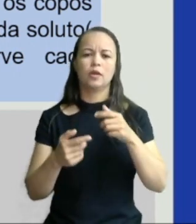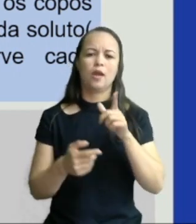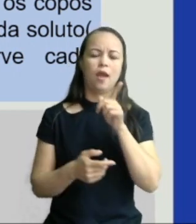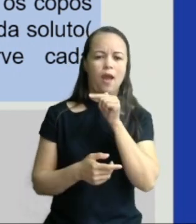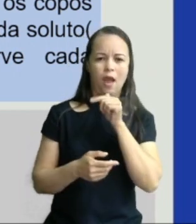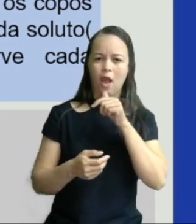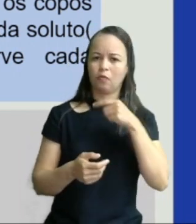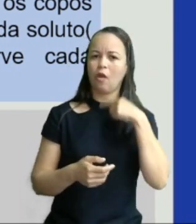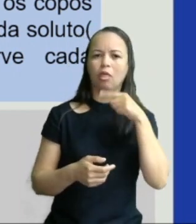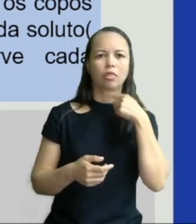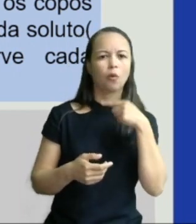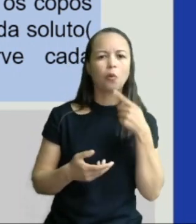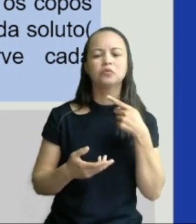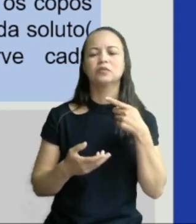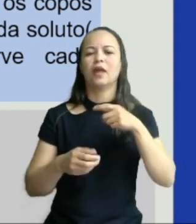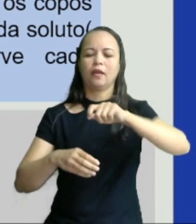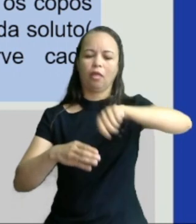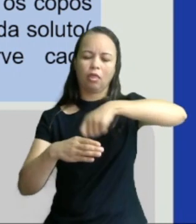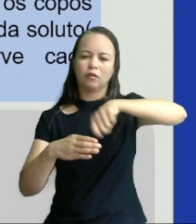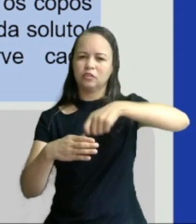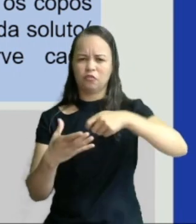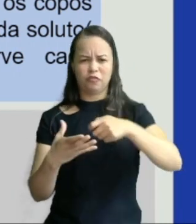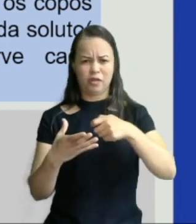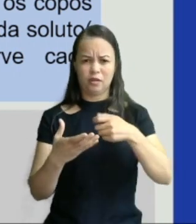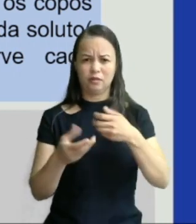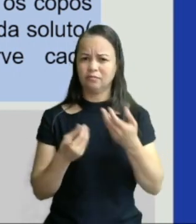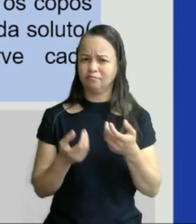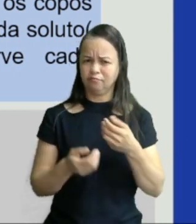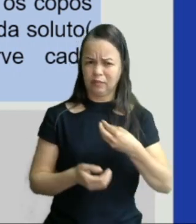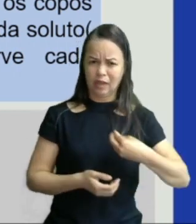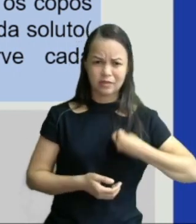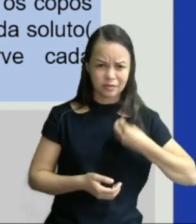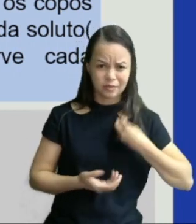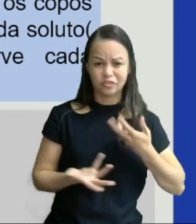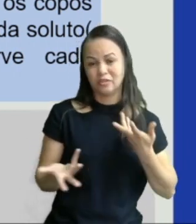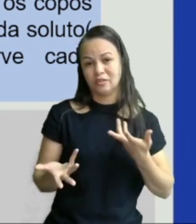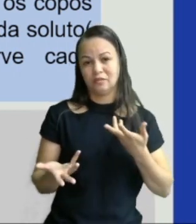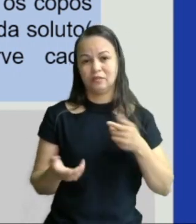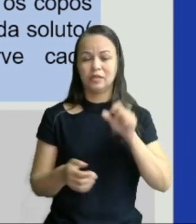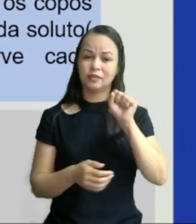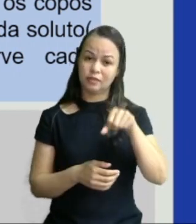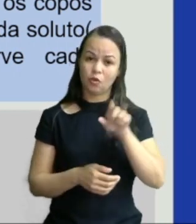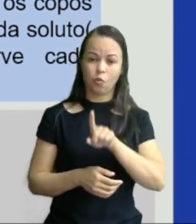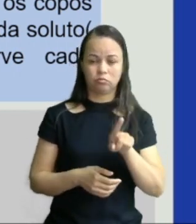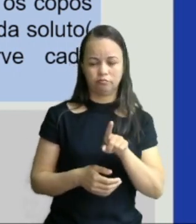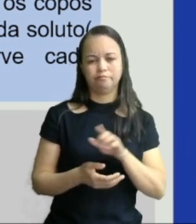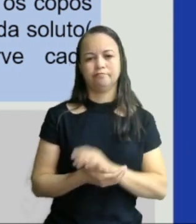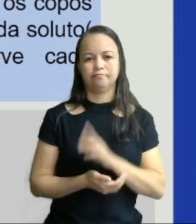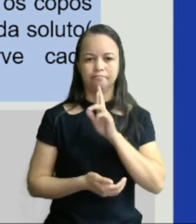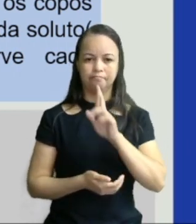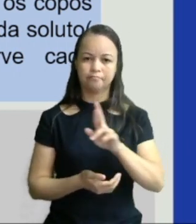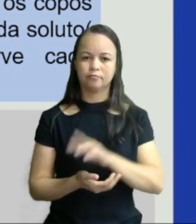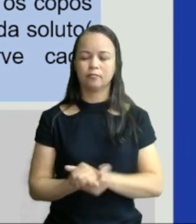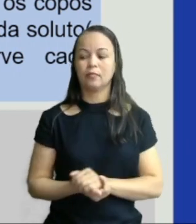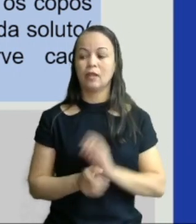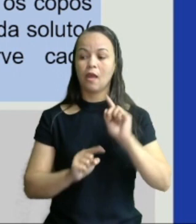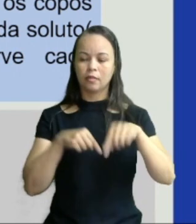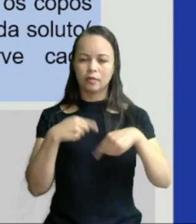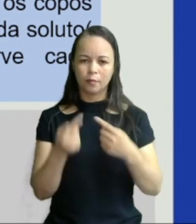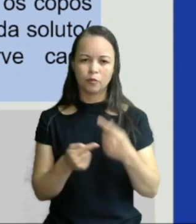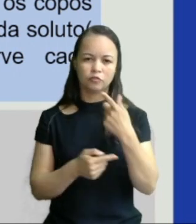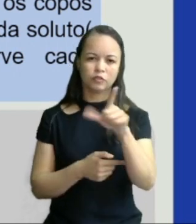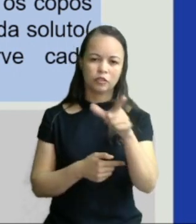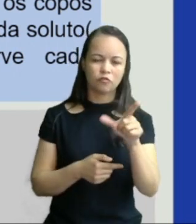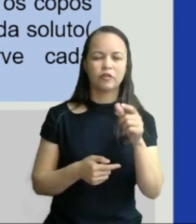né? Apesar dela ser um solvente universal, será que existe? Vocês vão responder sim ou não. E depois, vocês fazem o